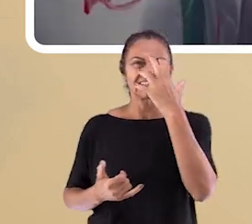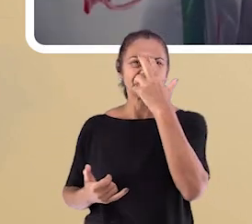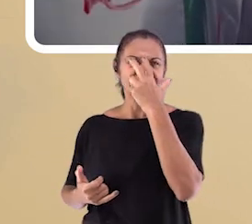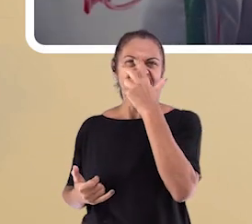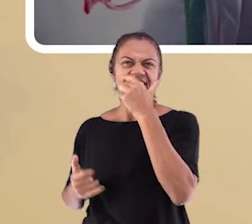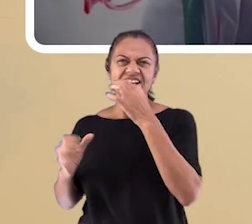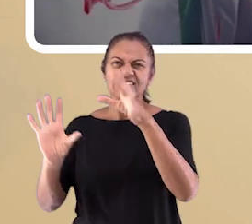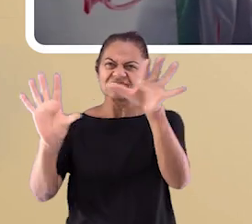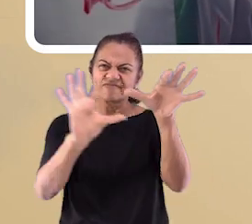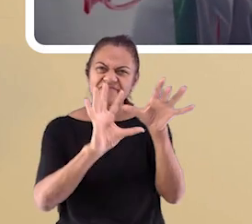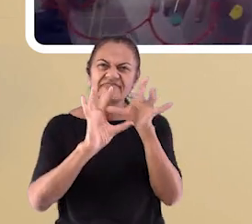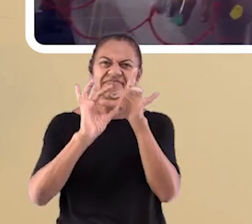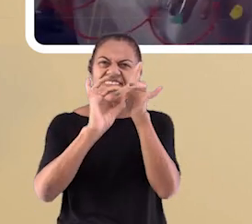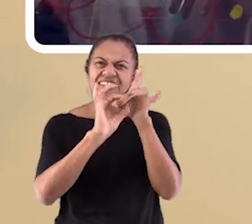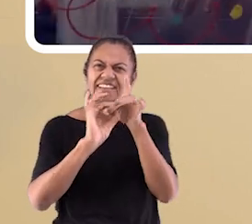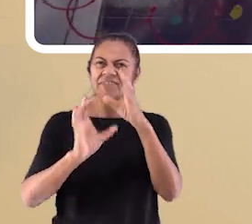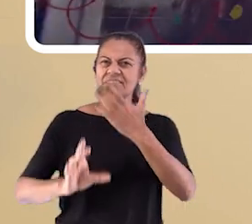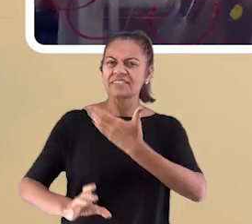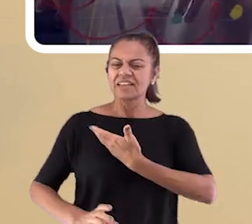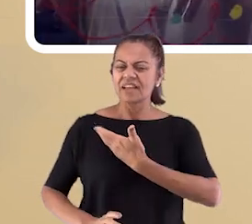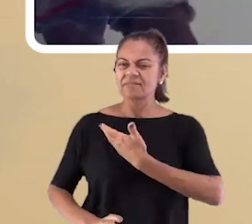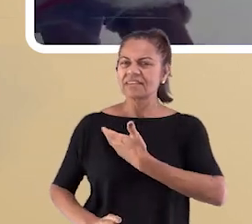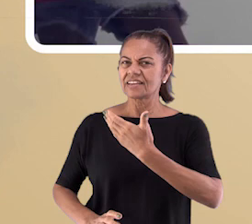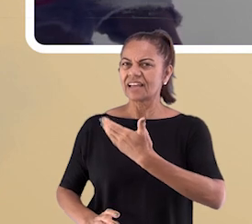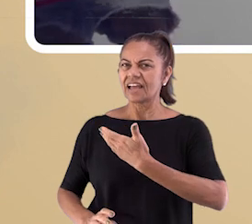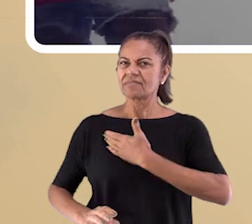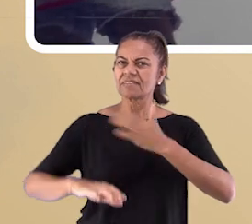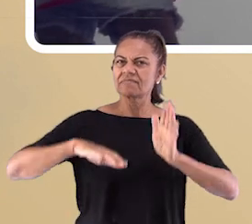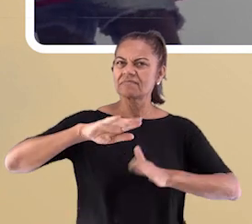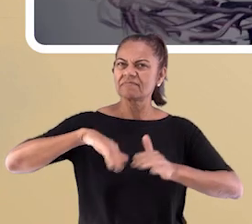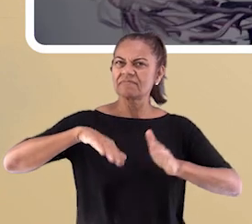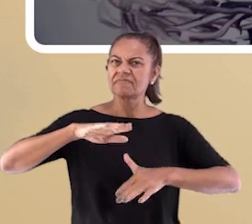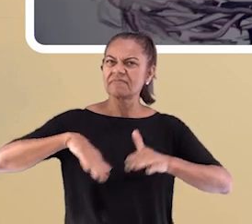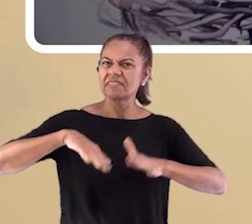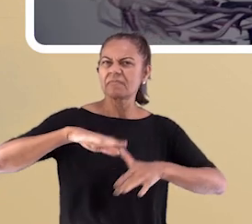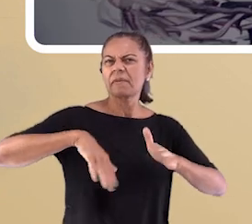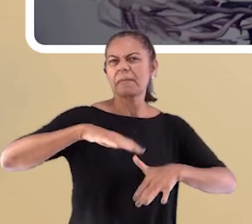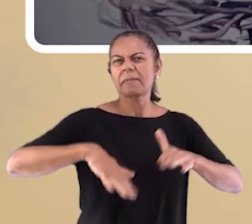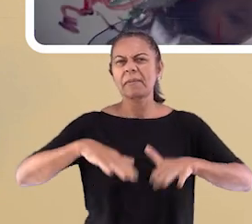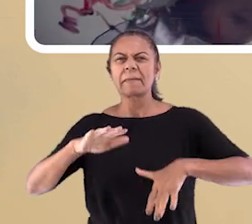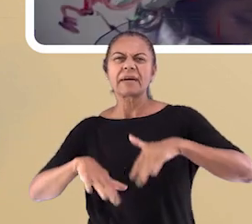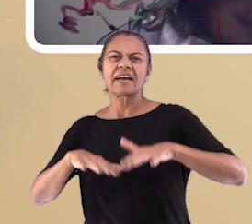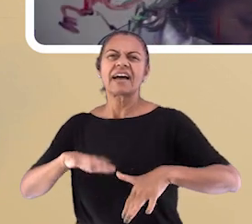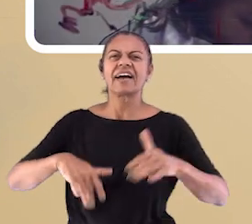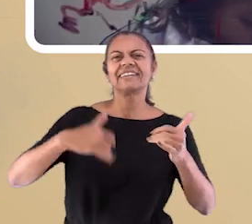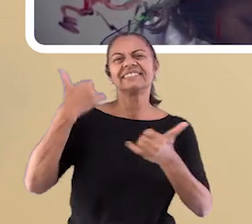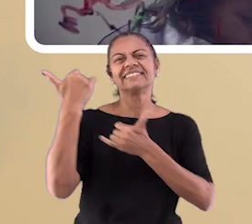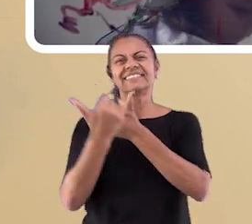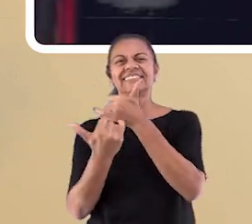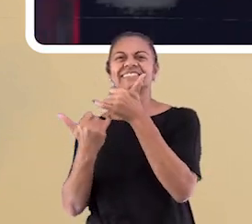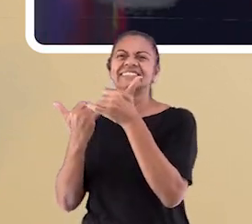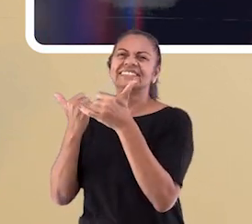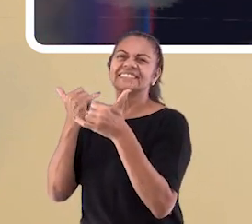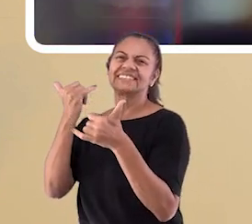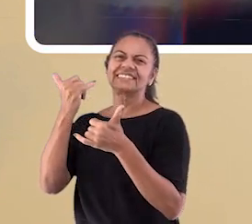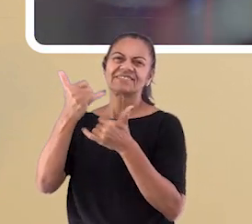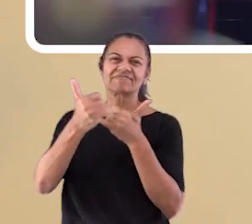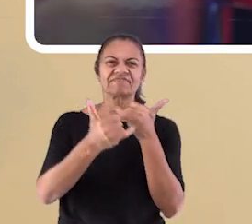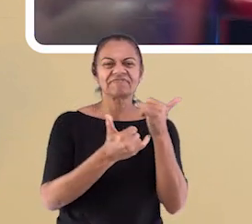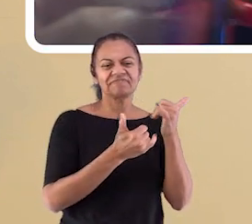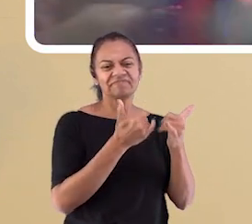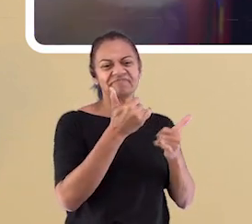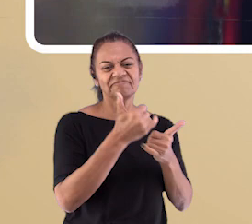gotinhas, gotinhas unidas, gotinhas amigas, gotinhas batuqueiras. Nós gostamos de bagunça, vamos nessa brincadeira.